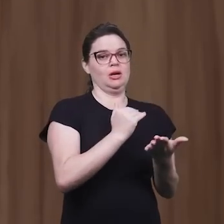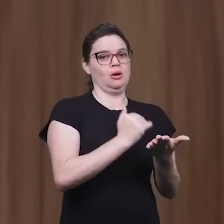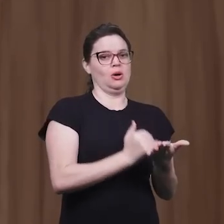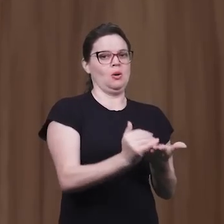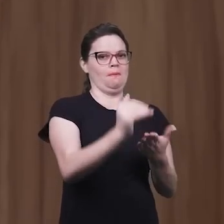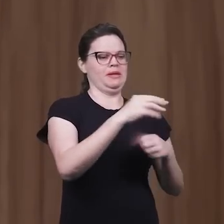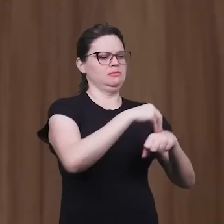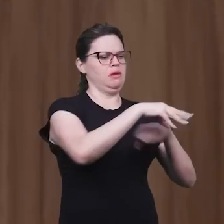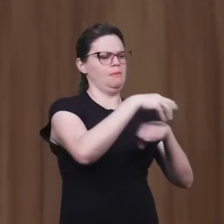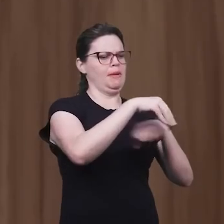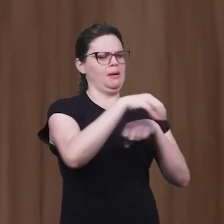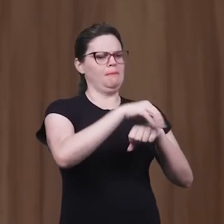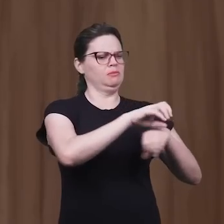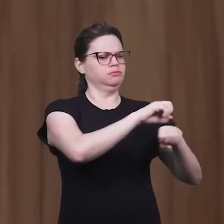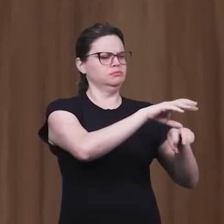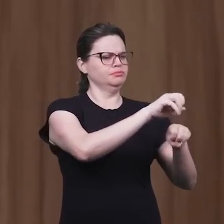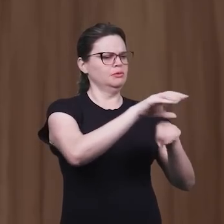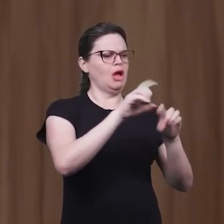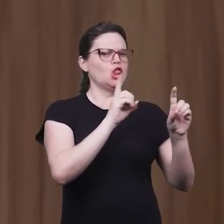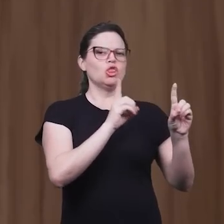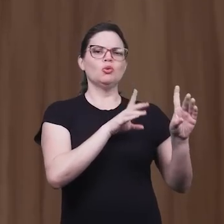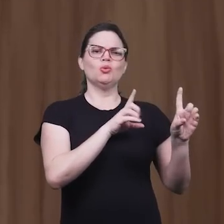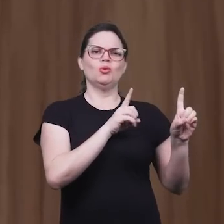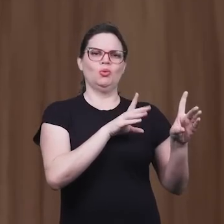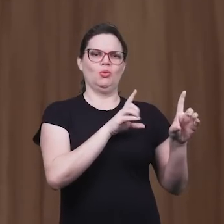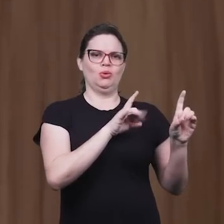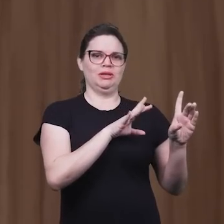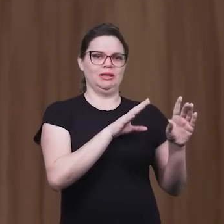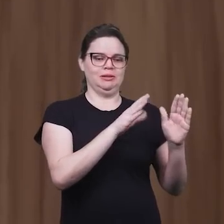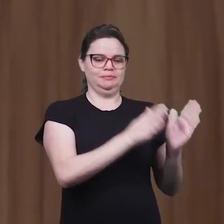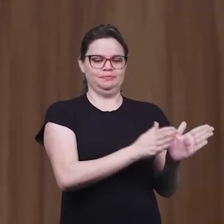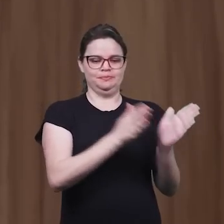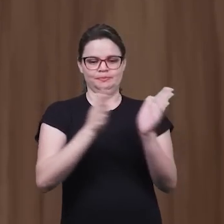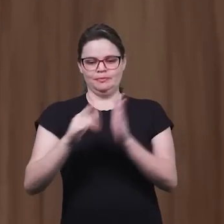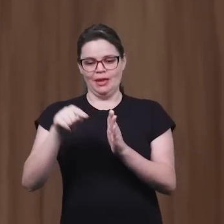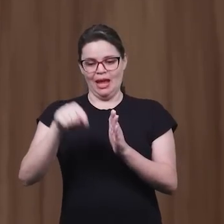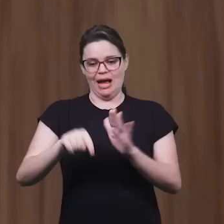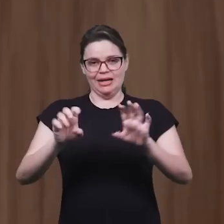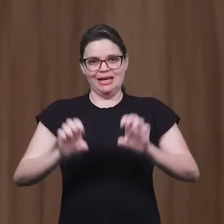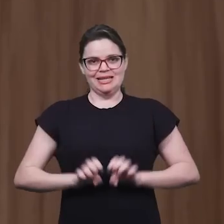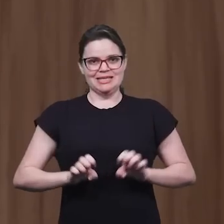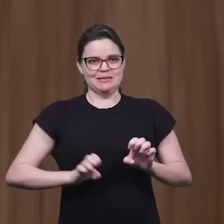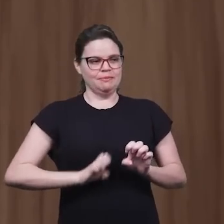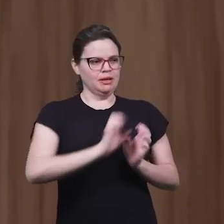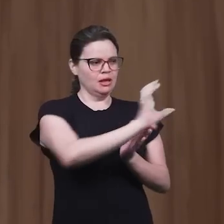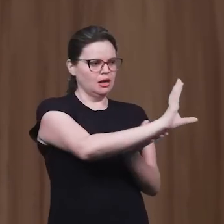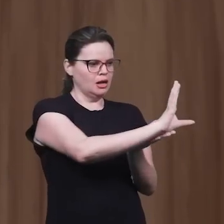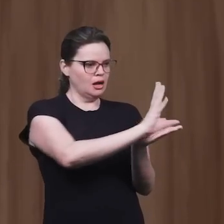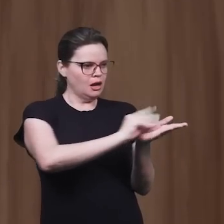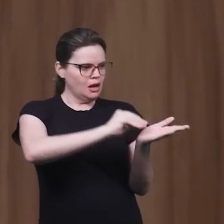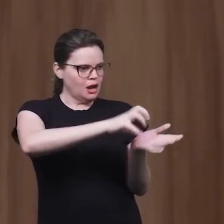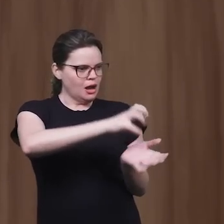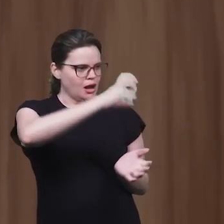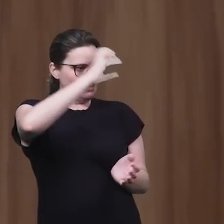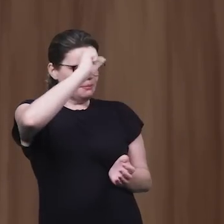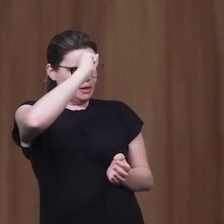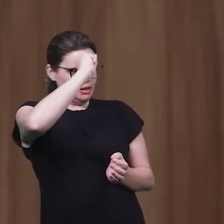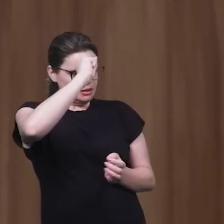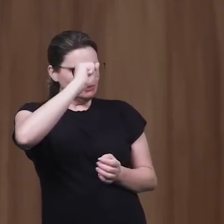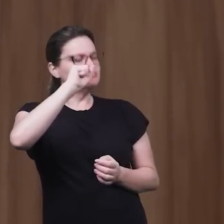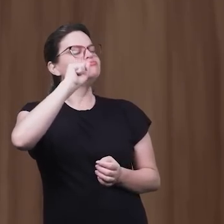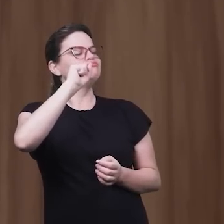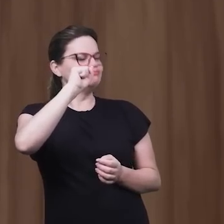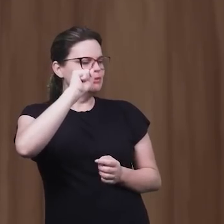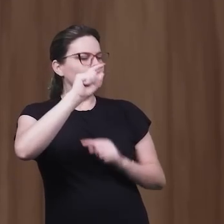começam a propagar a doutrina, já na igreja de Esmirna eles precisam viver essa doutrina. Foi o que o pastor